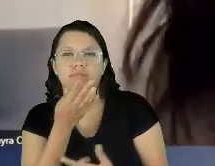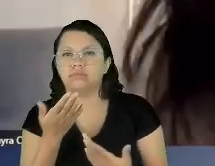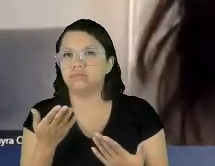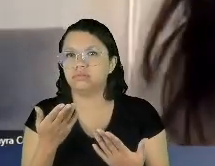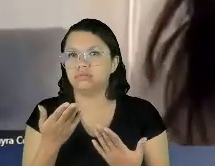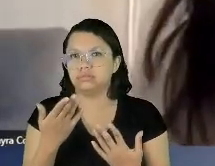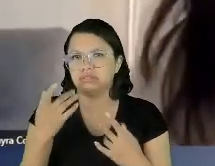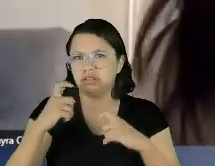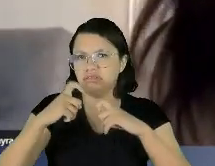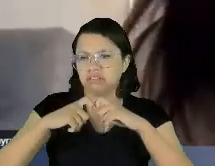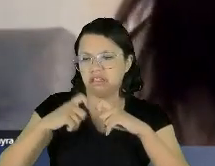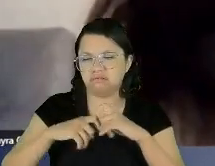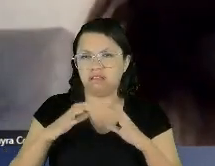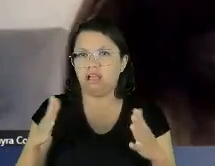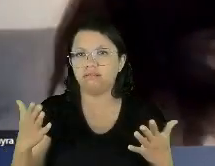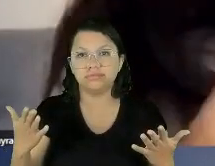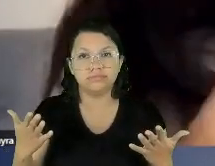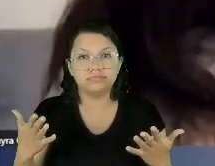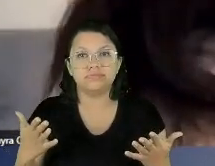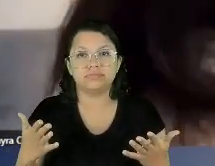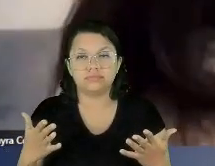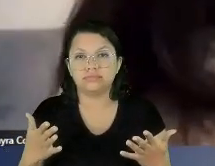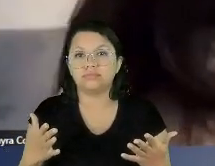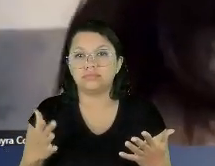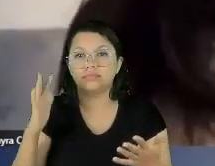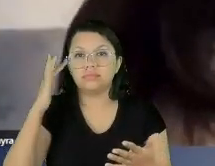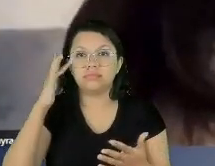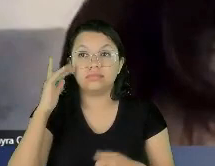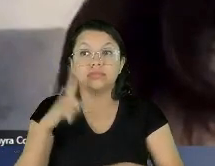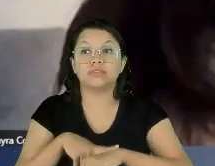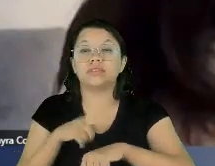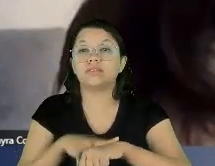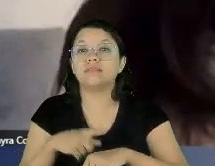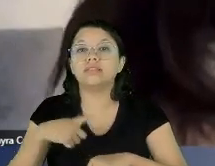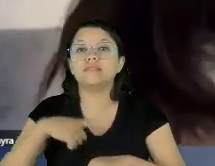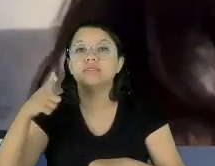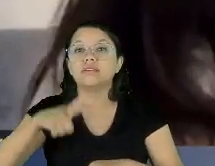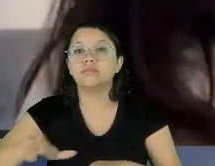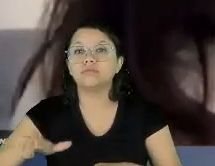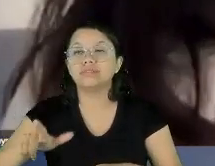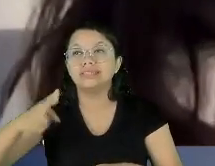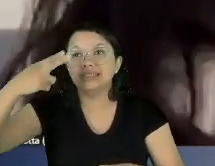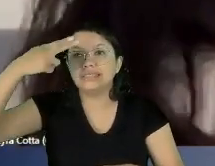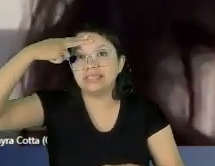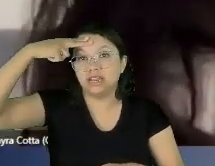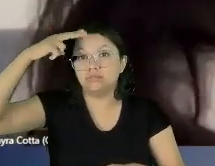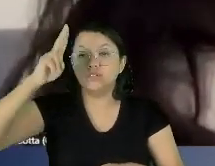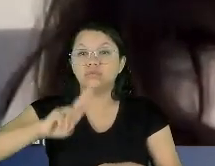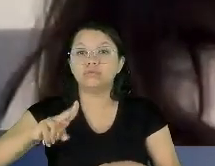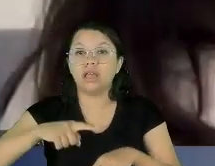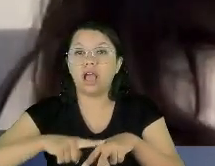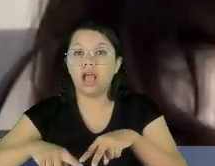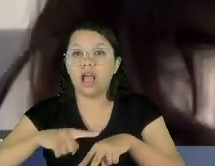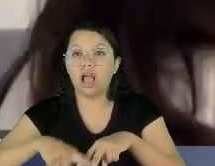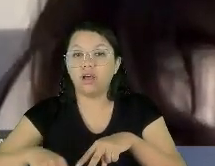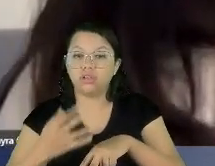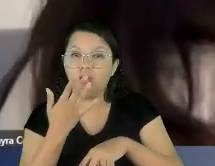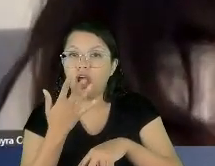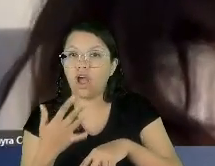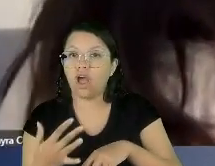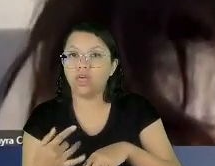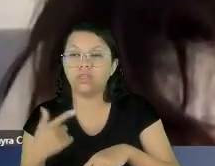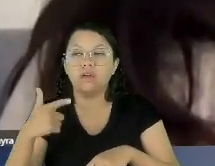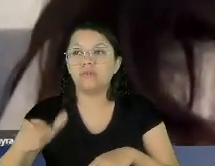Então, realmente, acho que está na hora de... não sei se vocês lembram, teve a outra que ficou com trauma de usar a